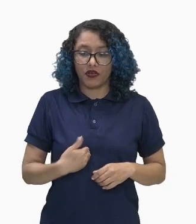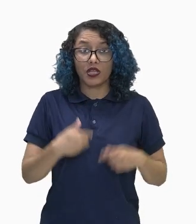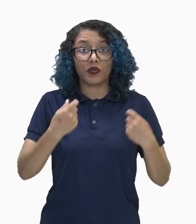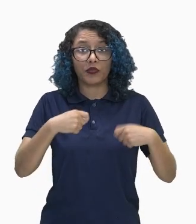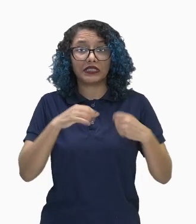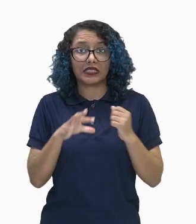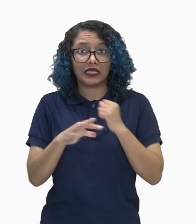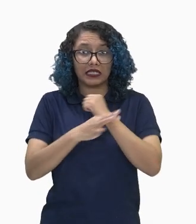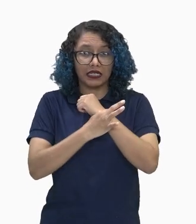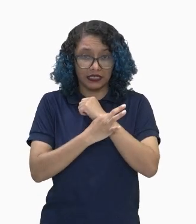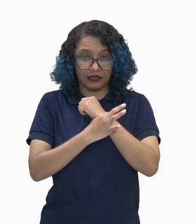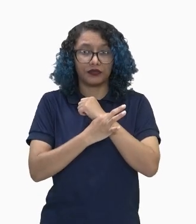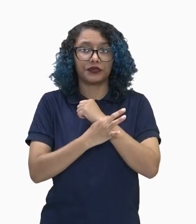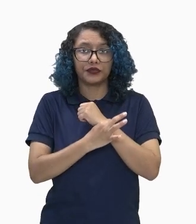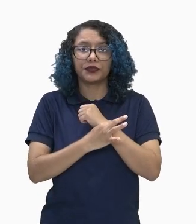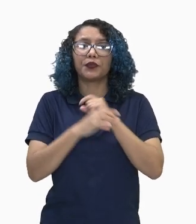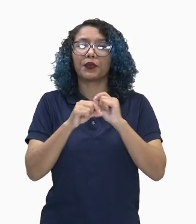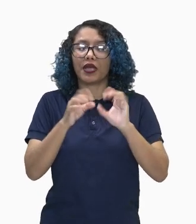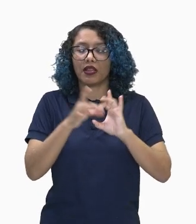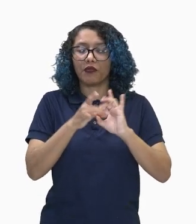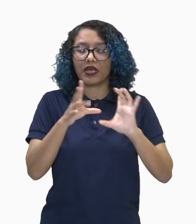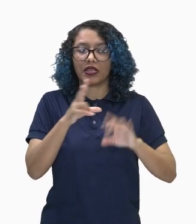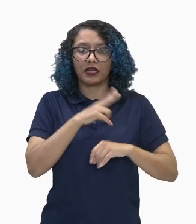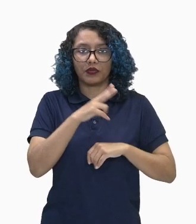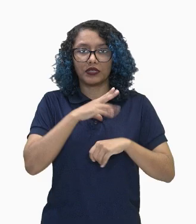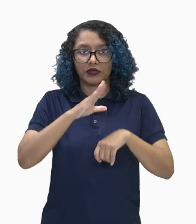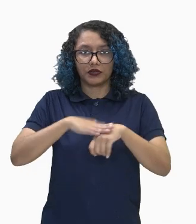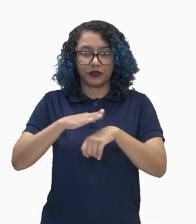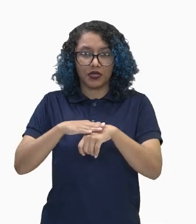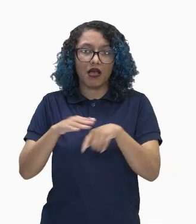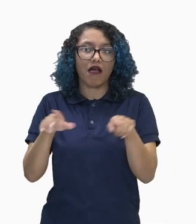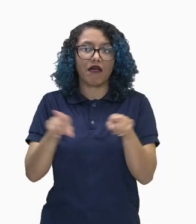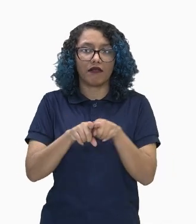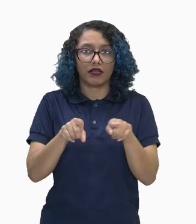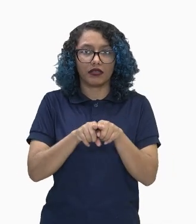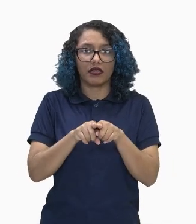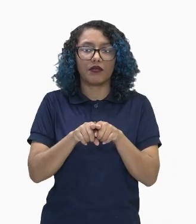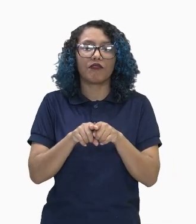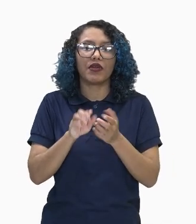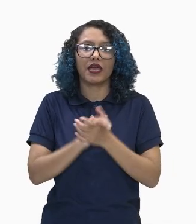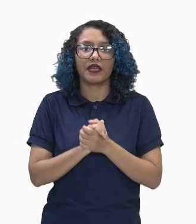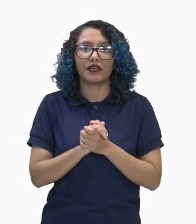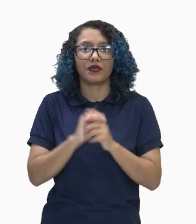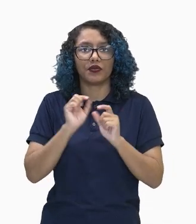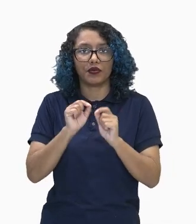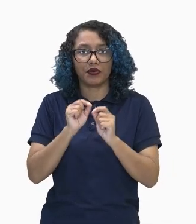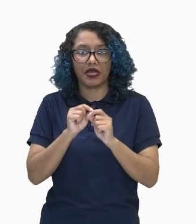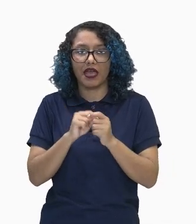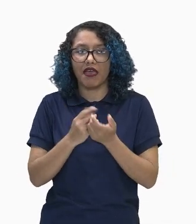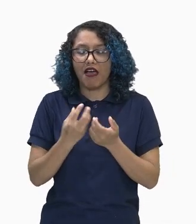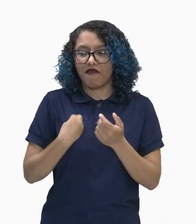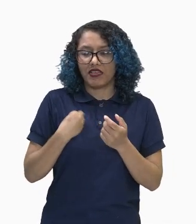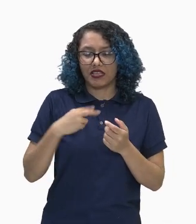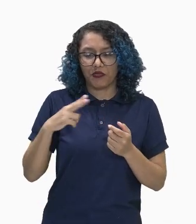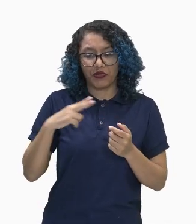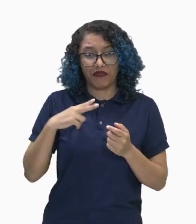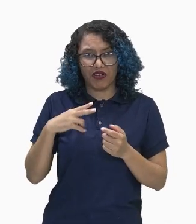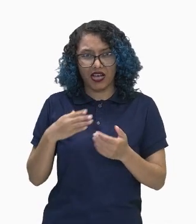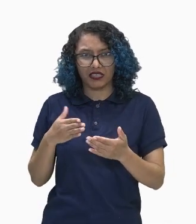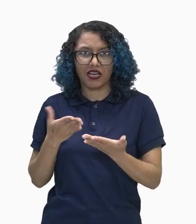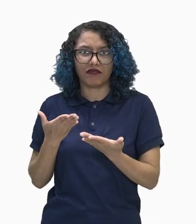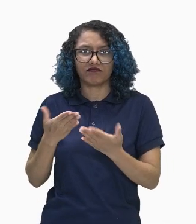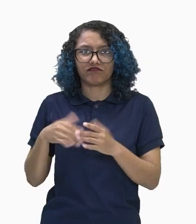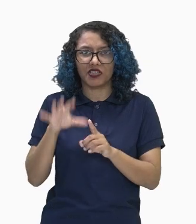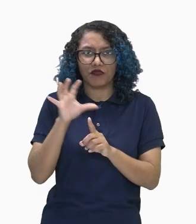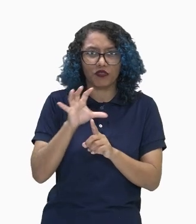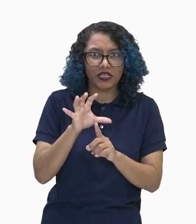garantir liberdades individuais e limitar sua intervenção na vida privada, certo?